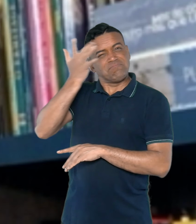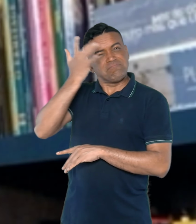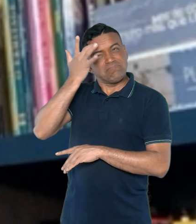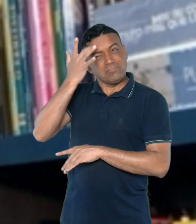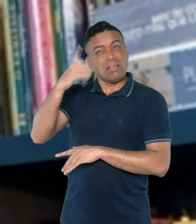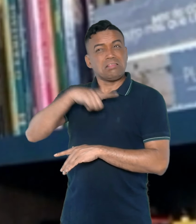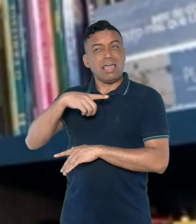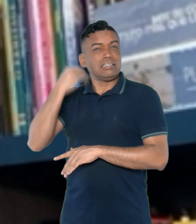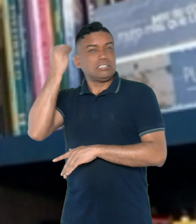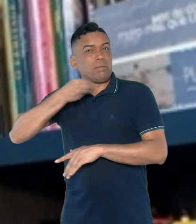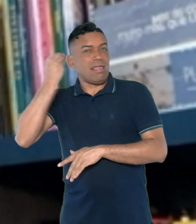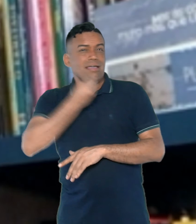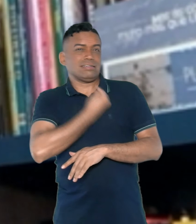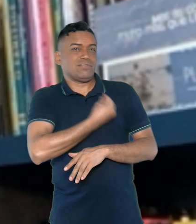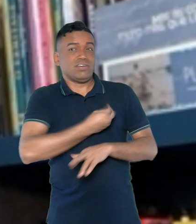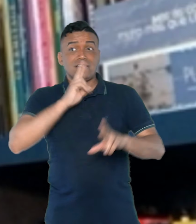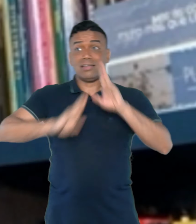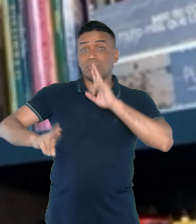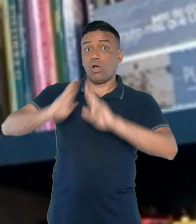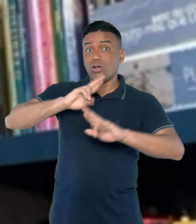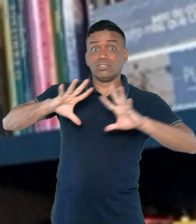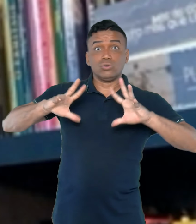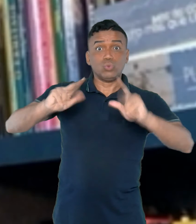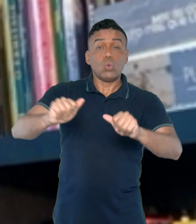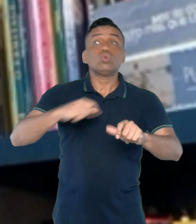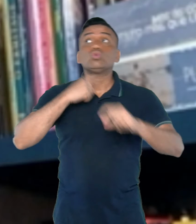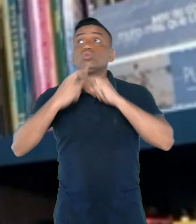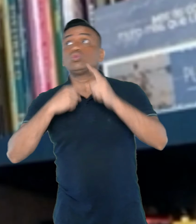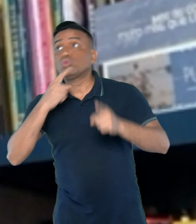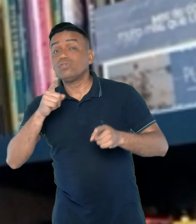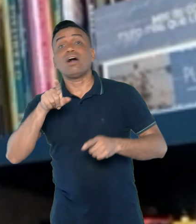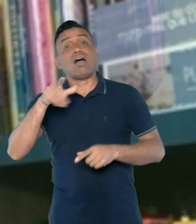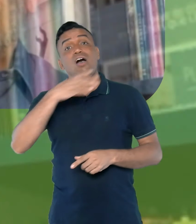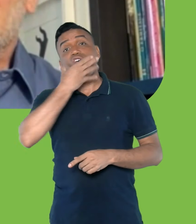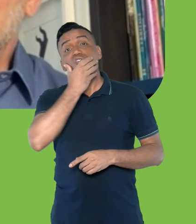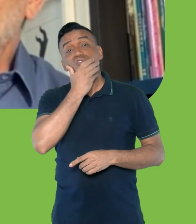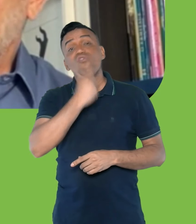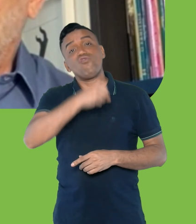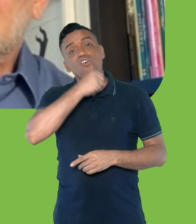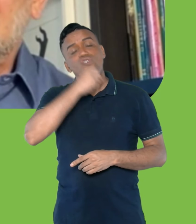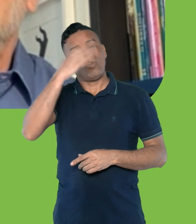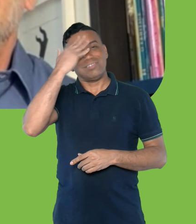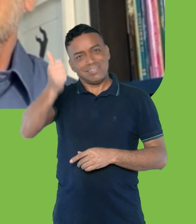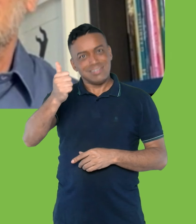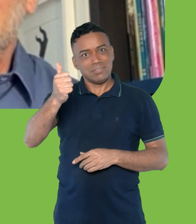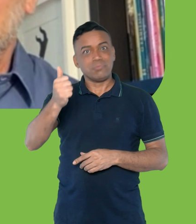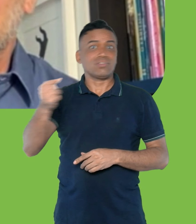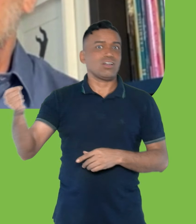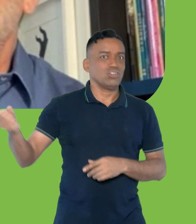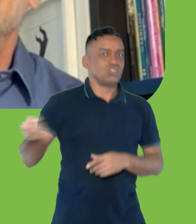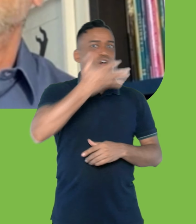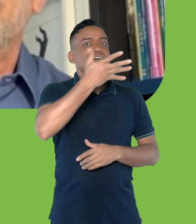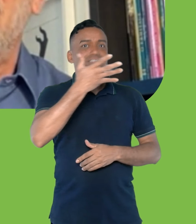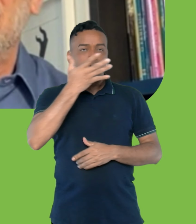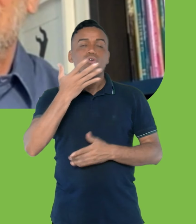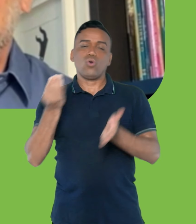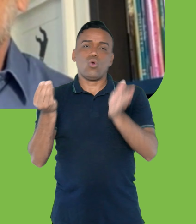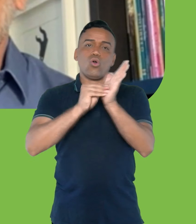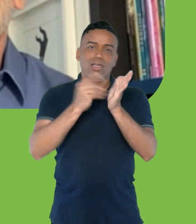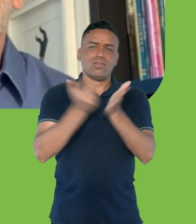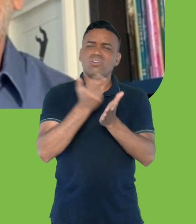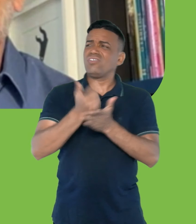as respostas para todas as questões que nos afligem nesse mundo contemporâneo. Então, ou seja, é uma outra inovação que eu trouxe. Por que não o